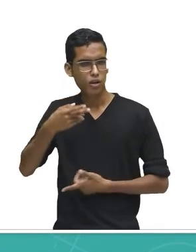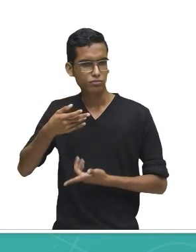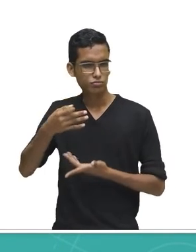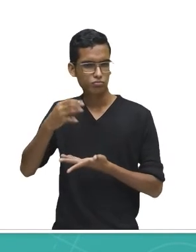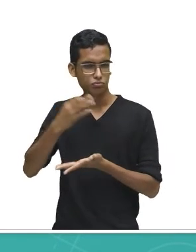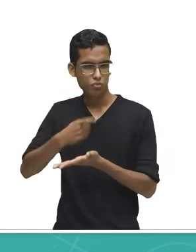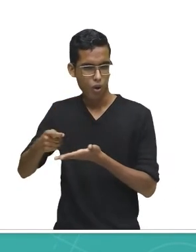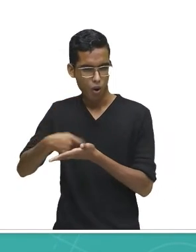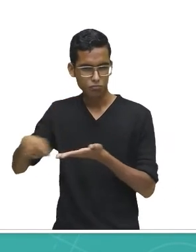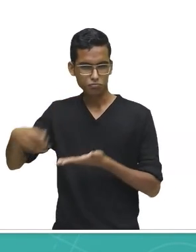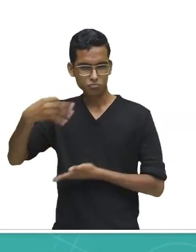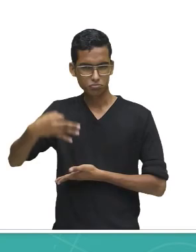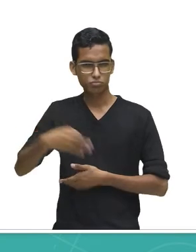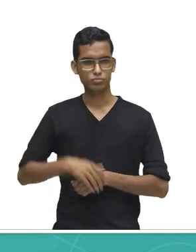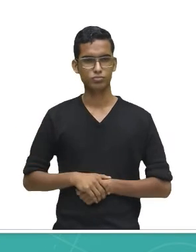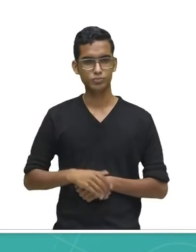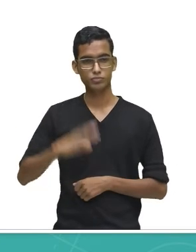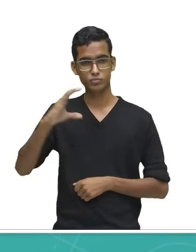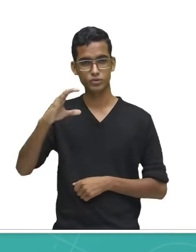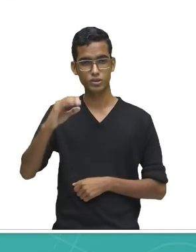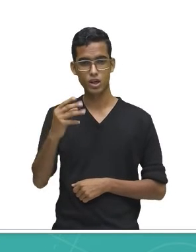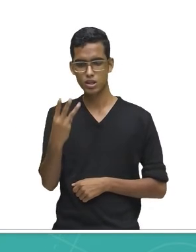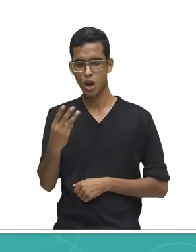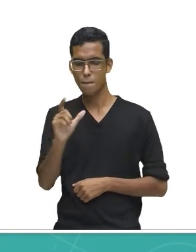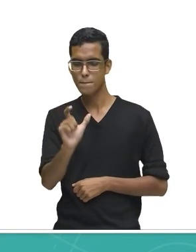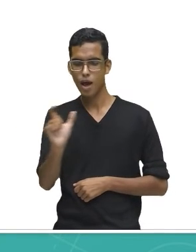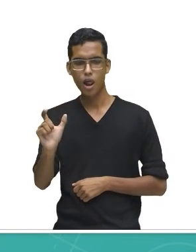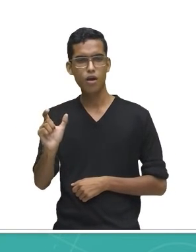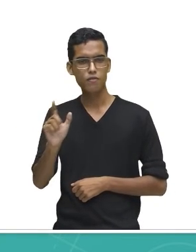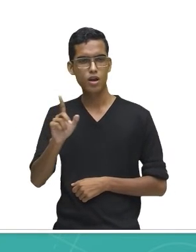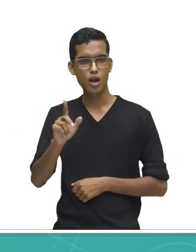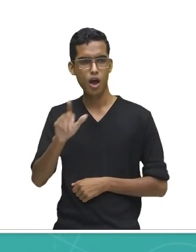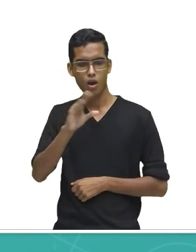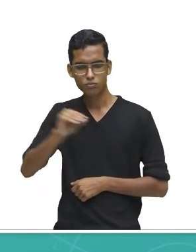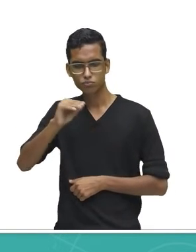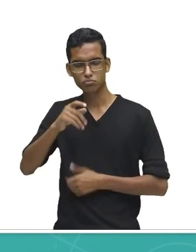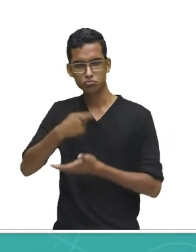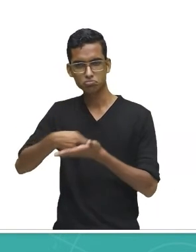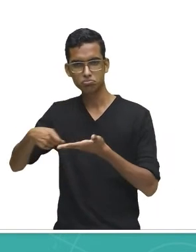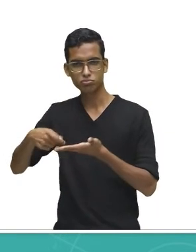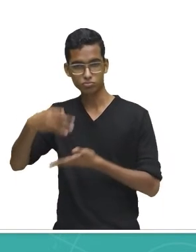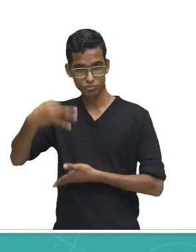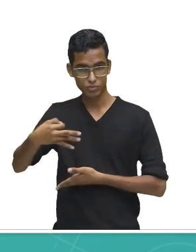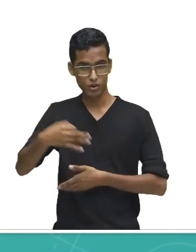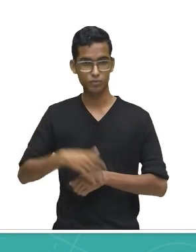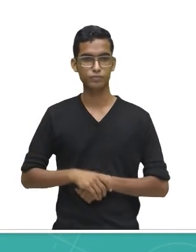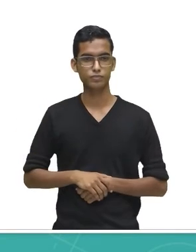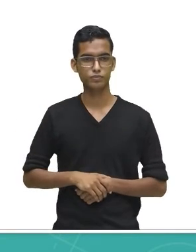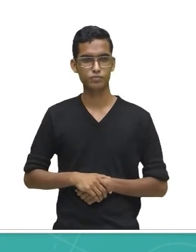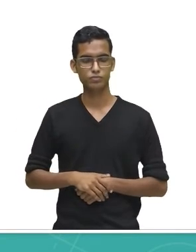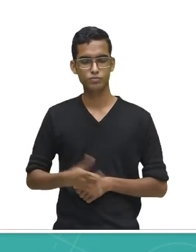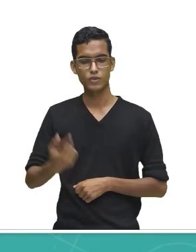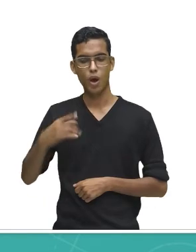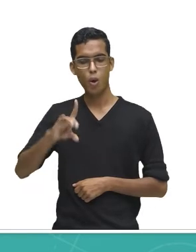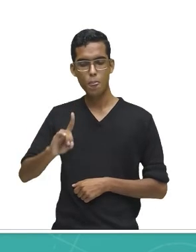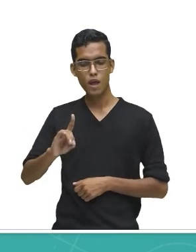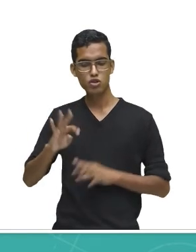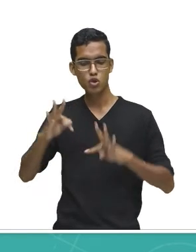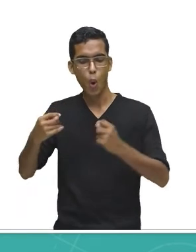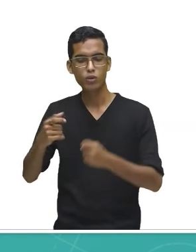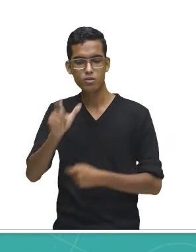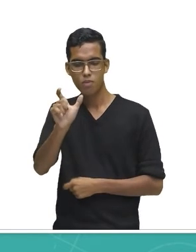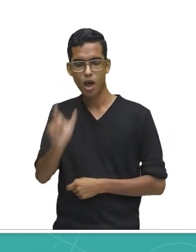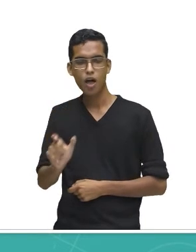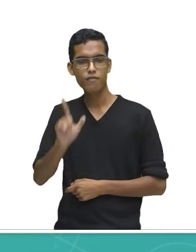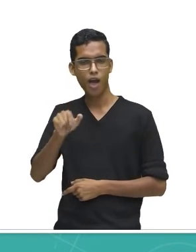D. Todas foram pronunciadas corretamente, e a questão de número 2, em todas as alternativas, as